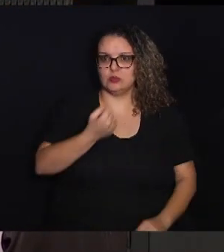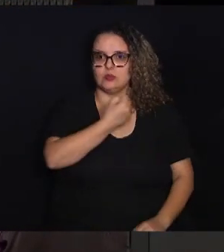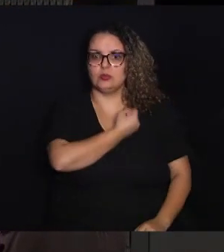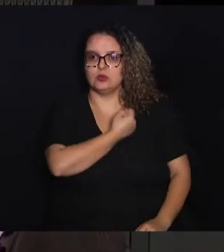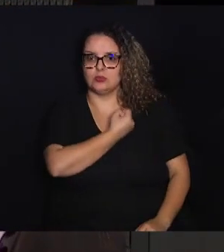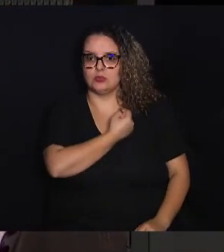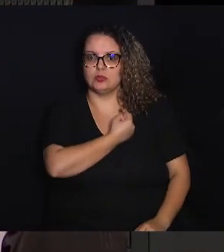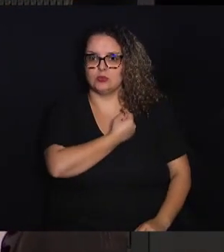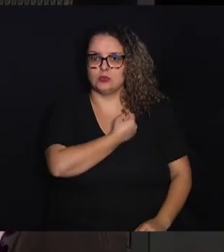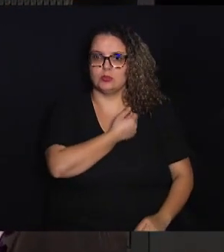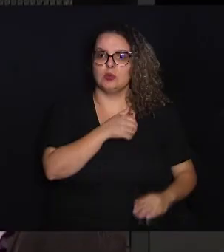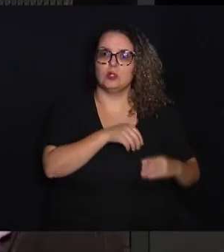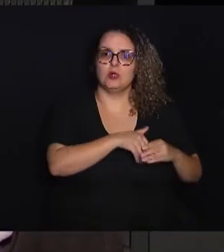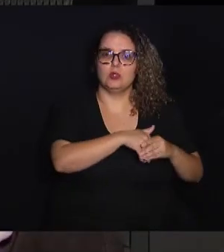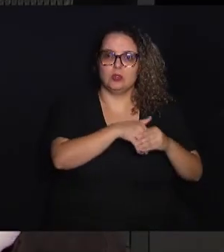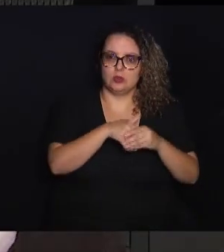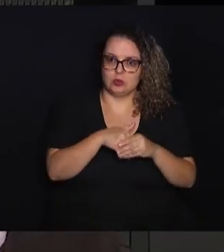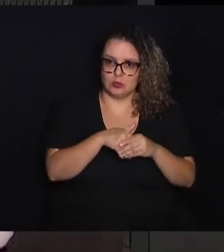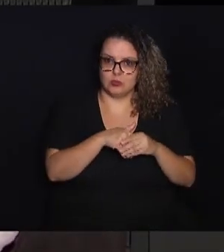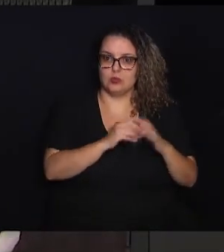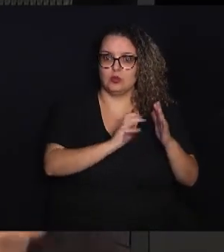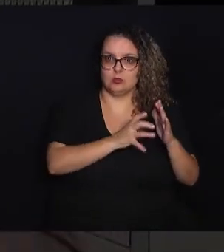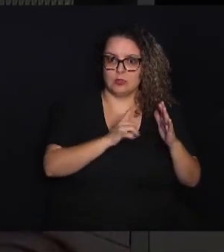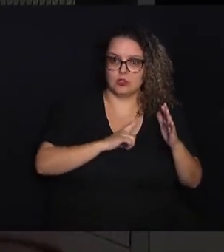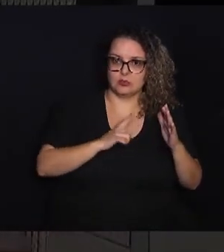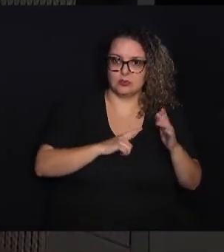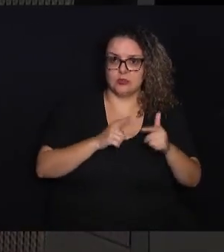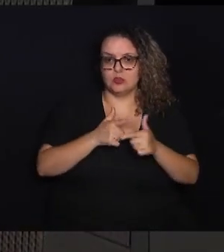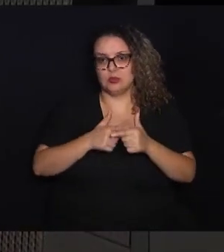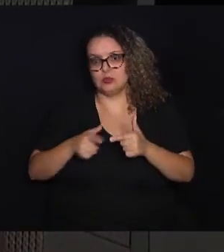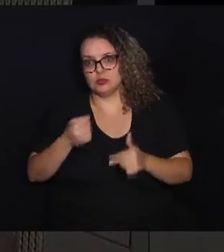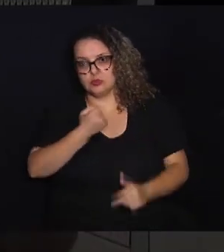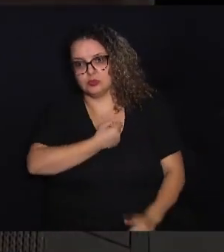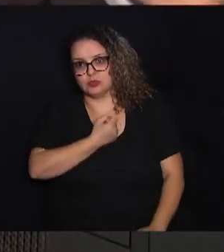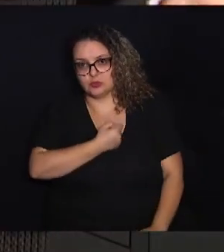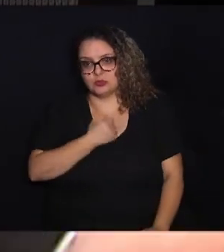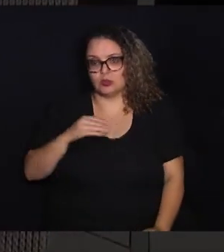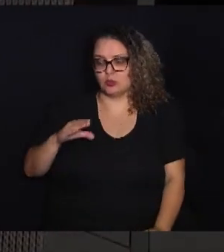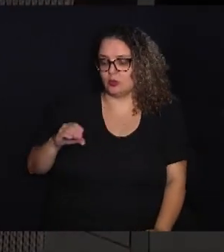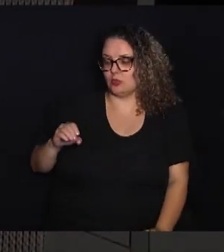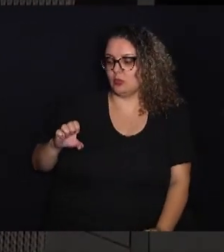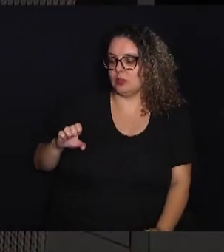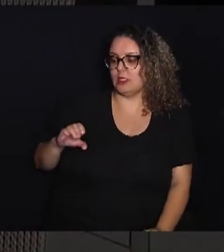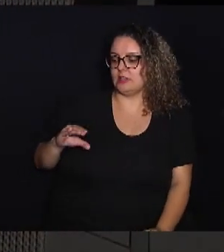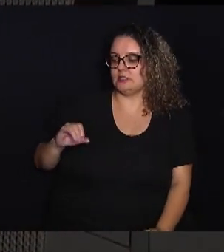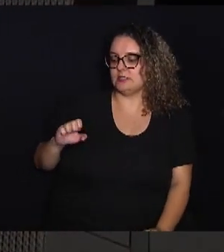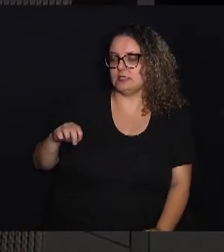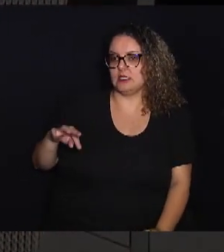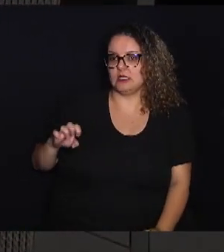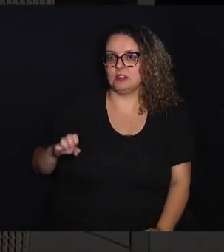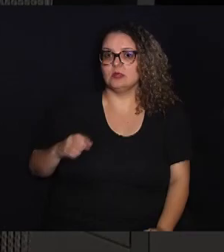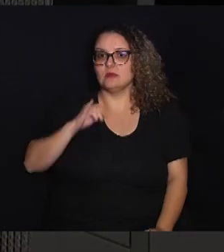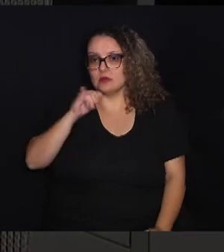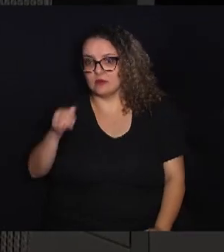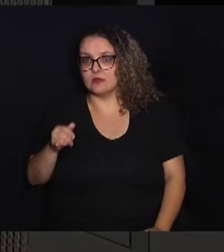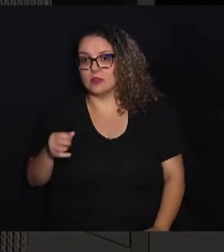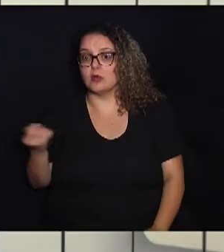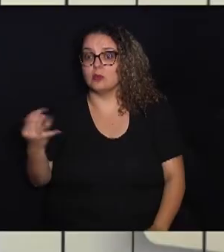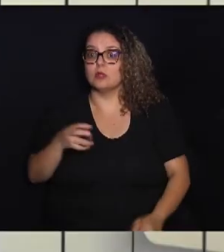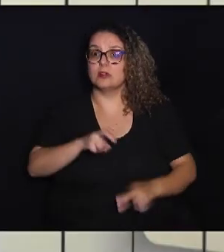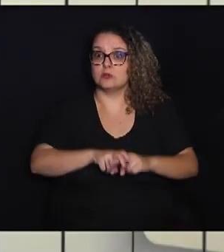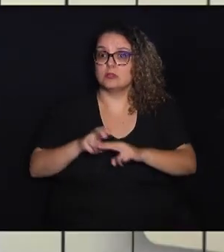de votos que o partido teve, dividido pelo número do quociente eleitoral, vai dizer quantas cadeiras você pode